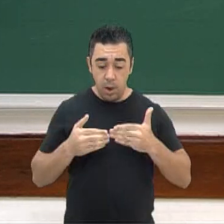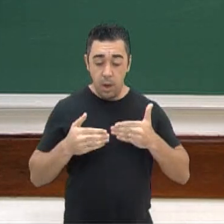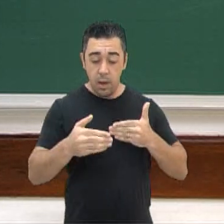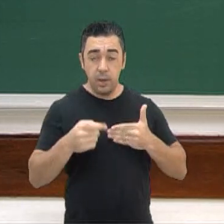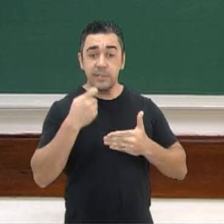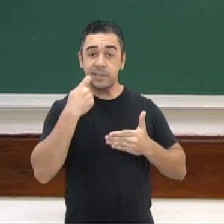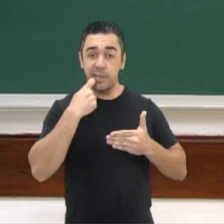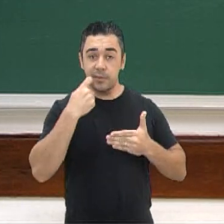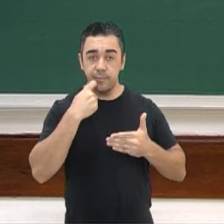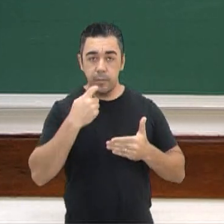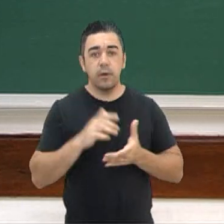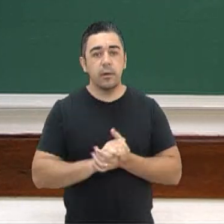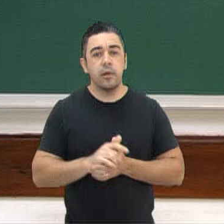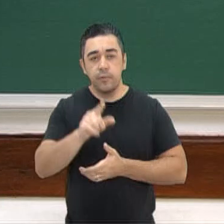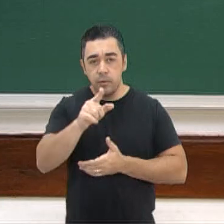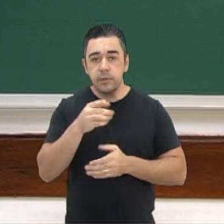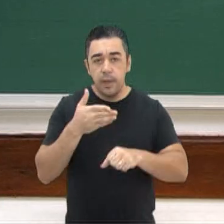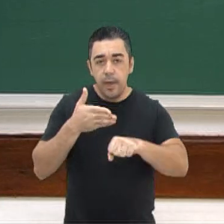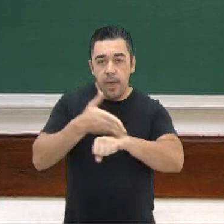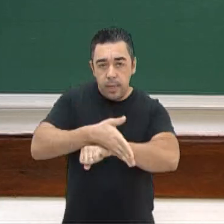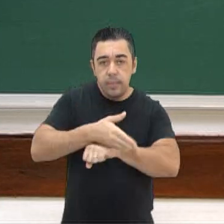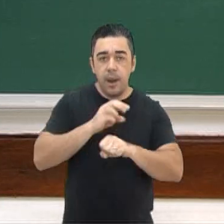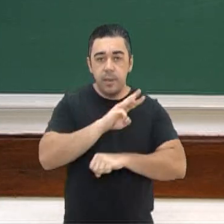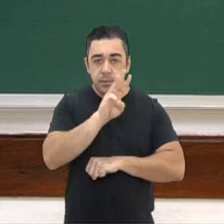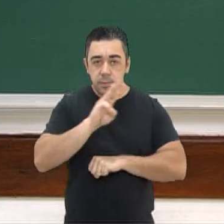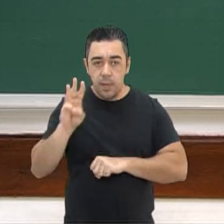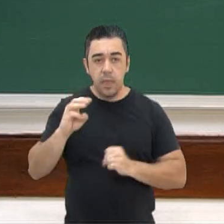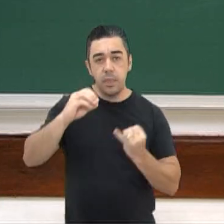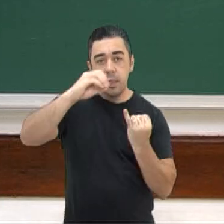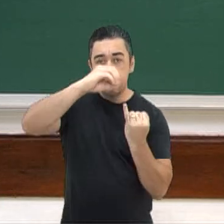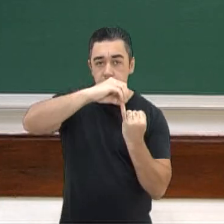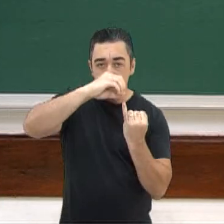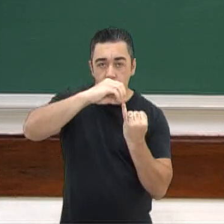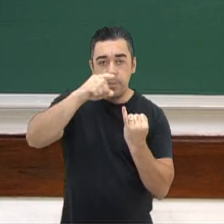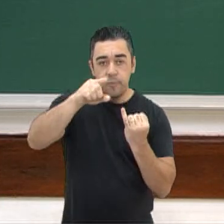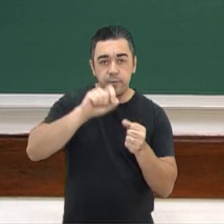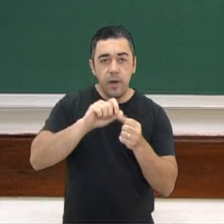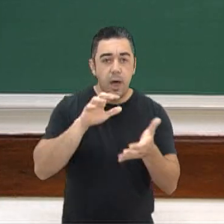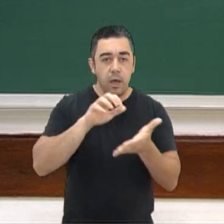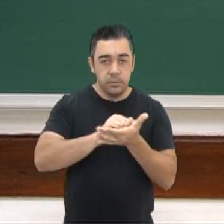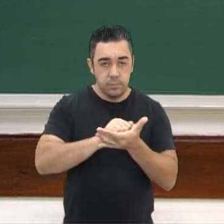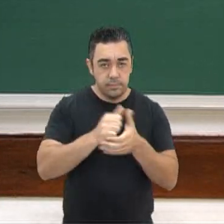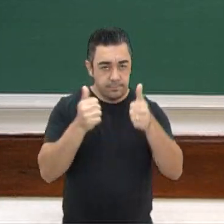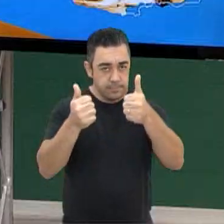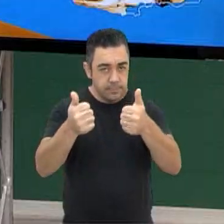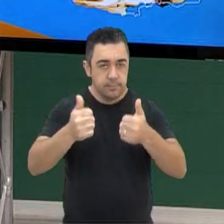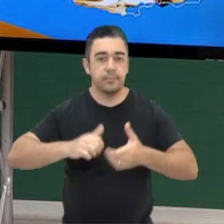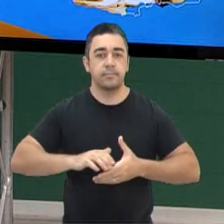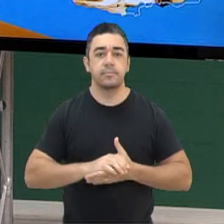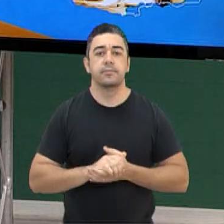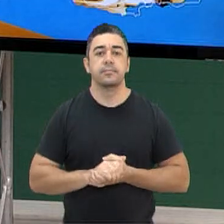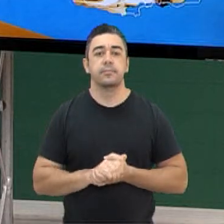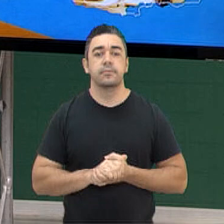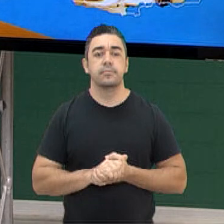e basta você acessar o site do INEP para fazer a sua inscrição.